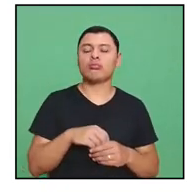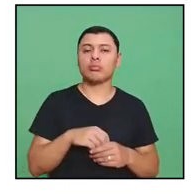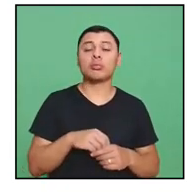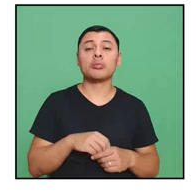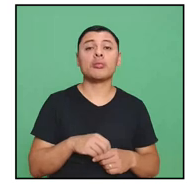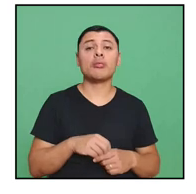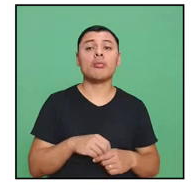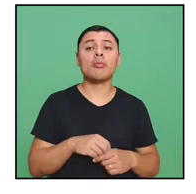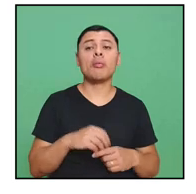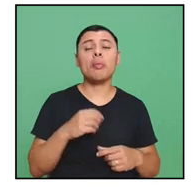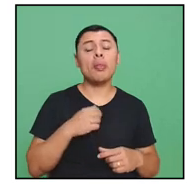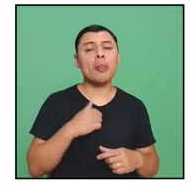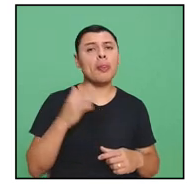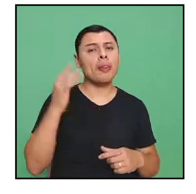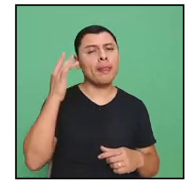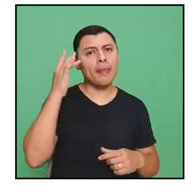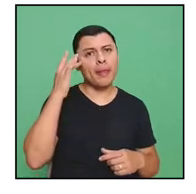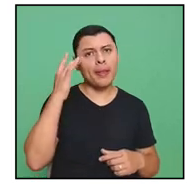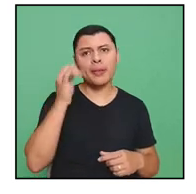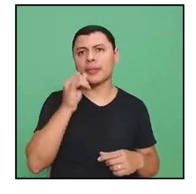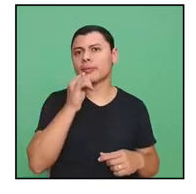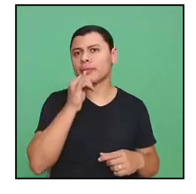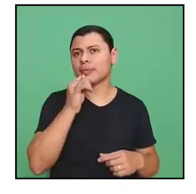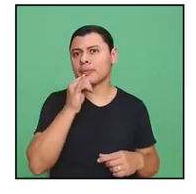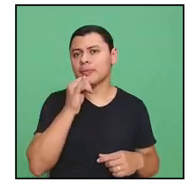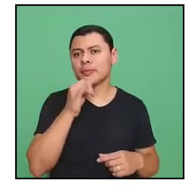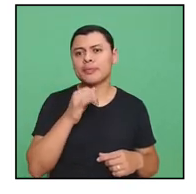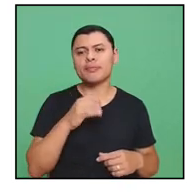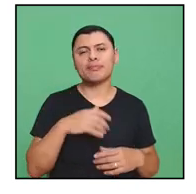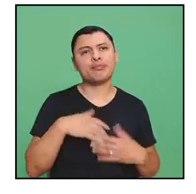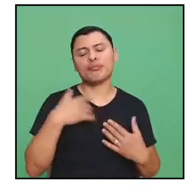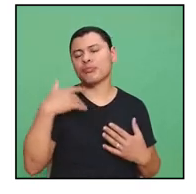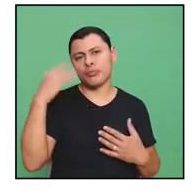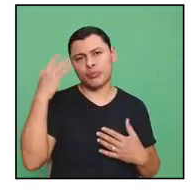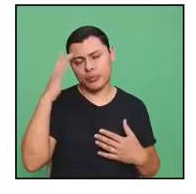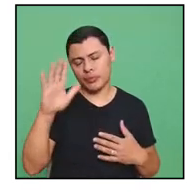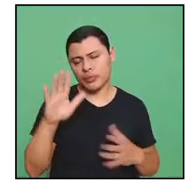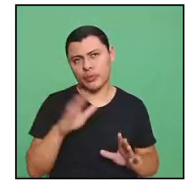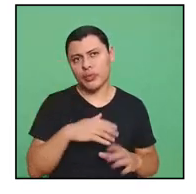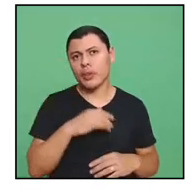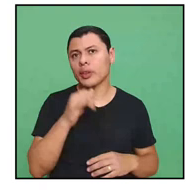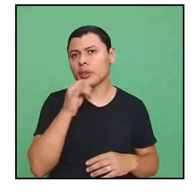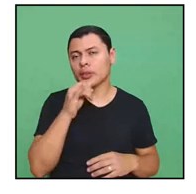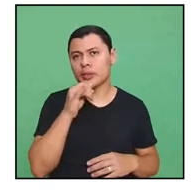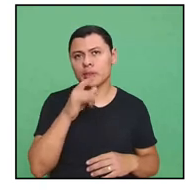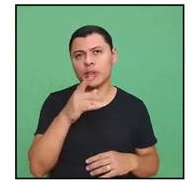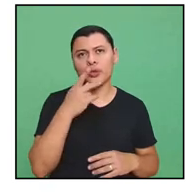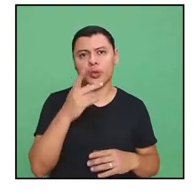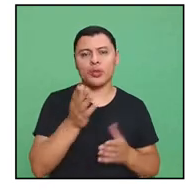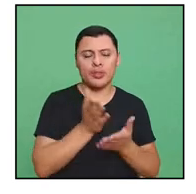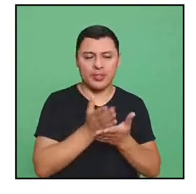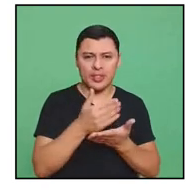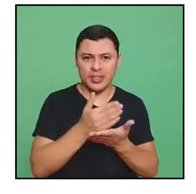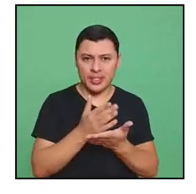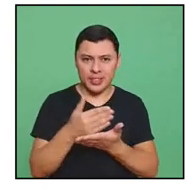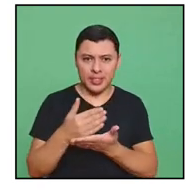Eu acho que é tipo, sei lá, vou dar um exemplo, né? Como você falou, essa questão das frações. A gente